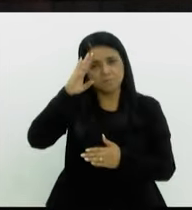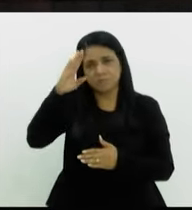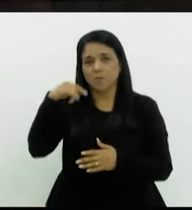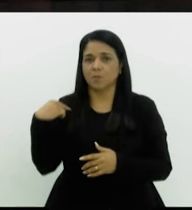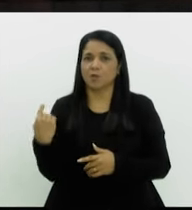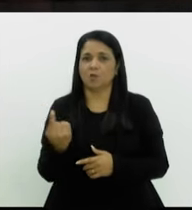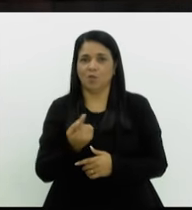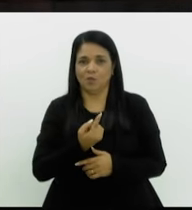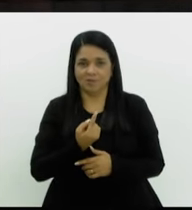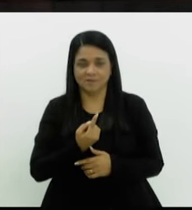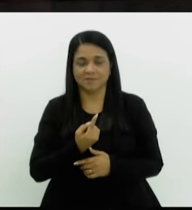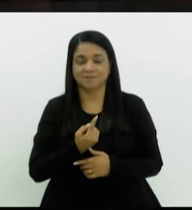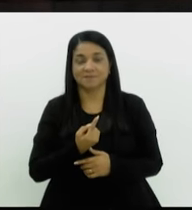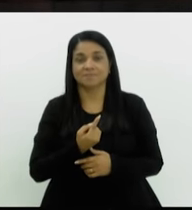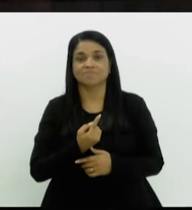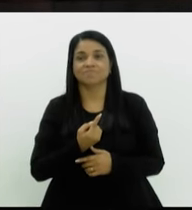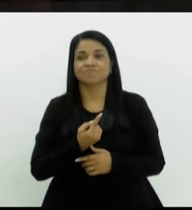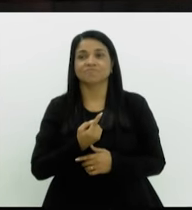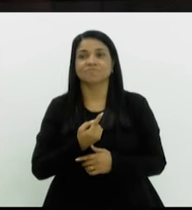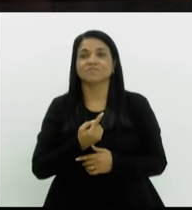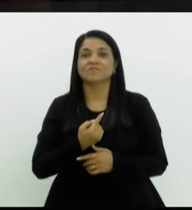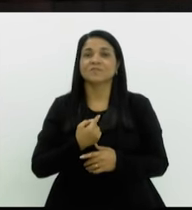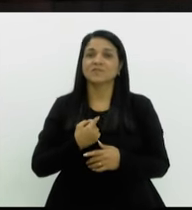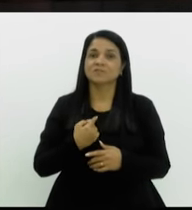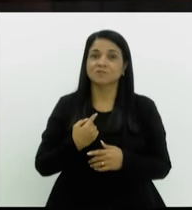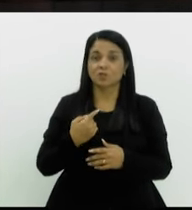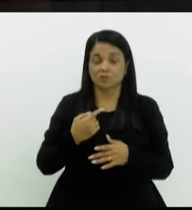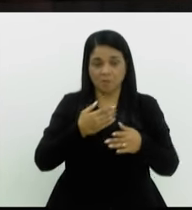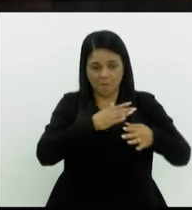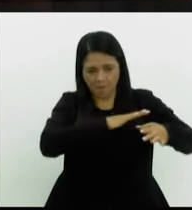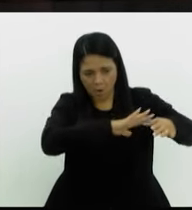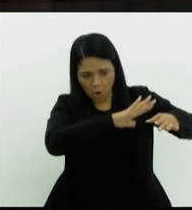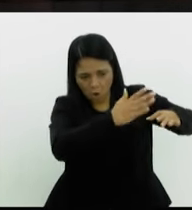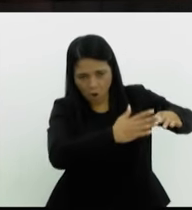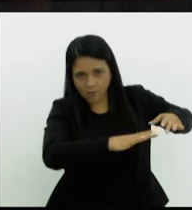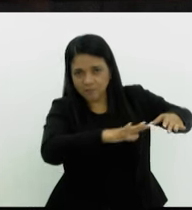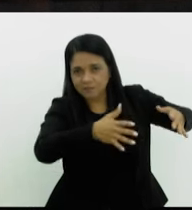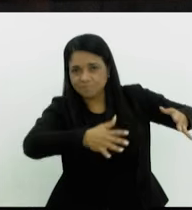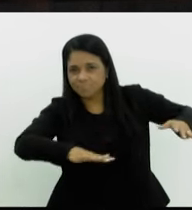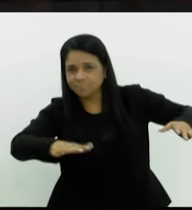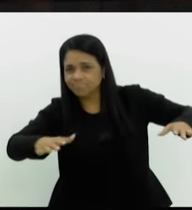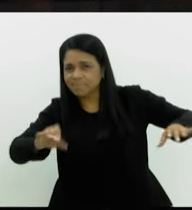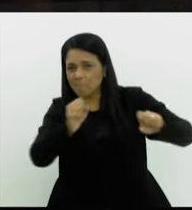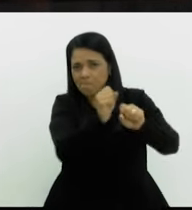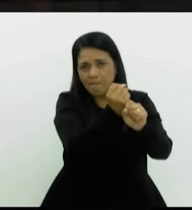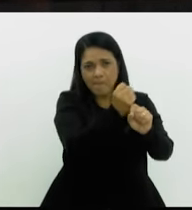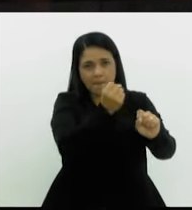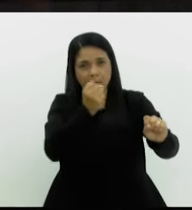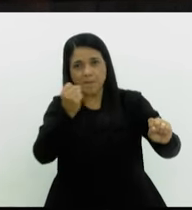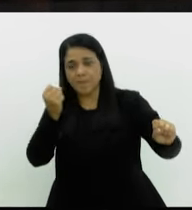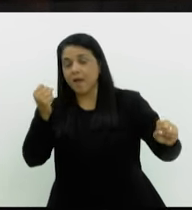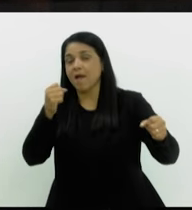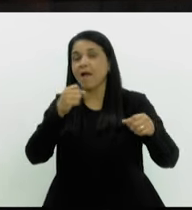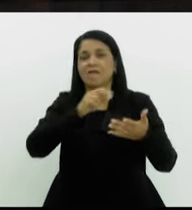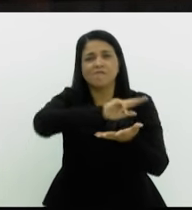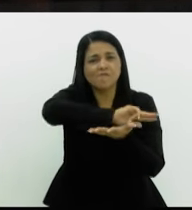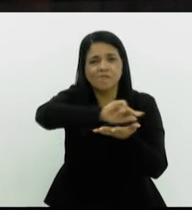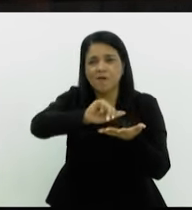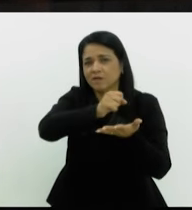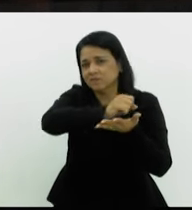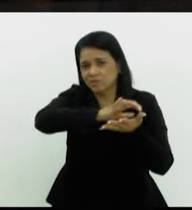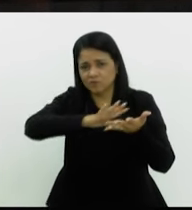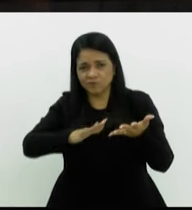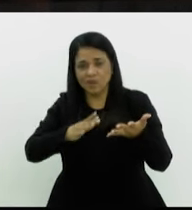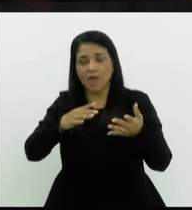porque nós temos uma costa imensa, diversas atividades relacionadas